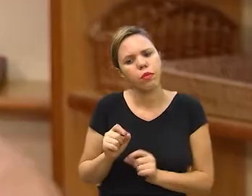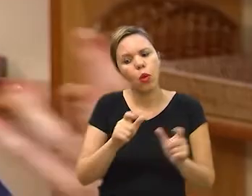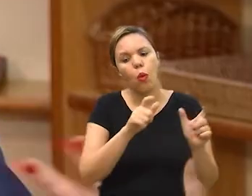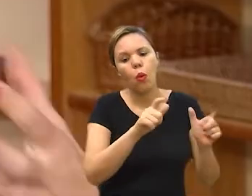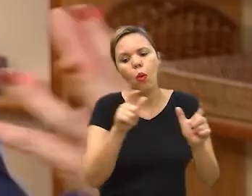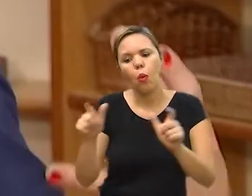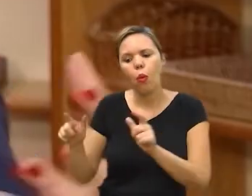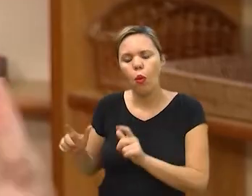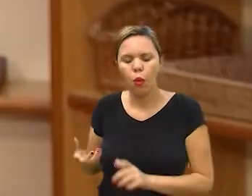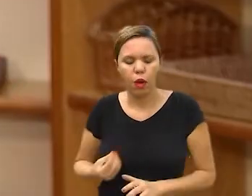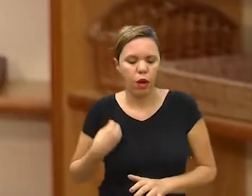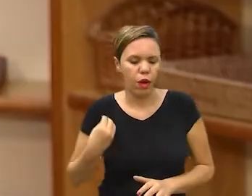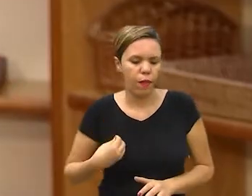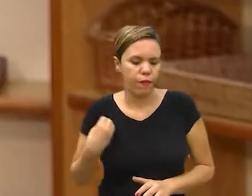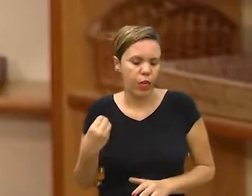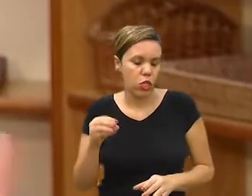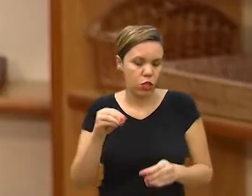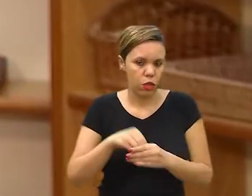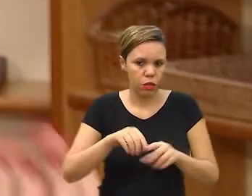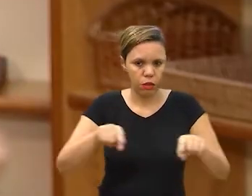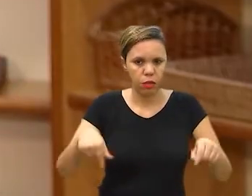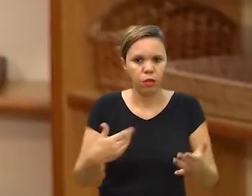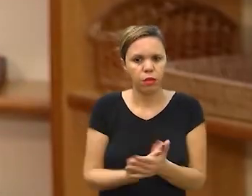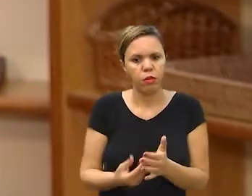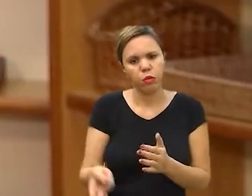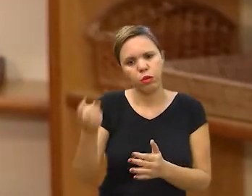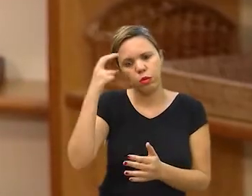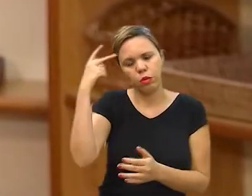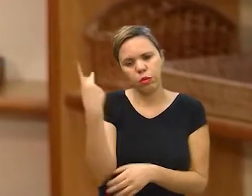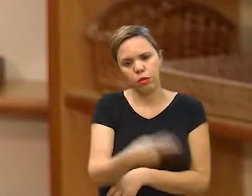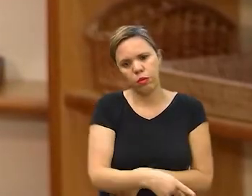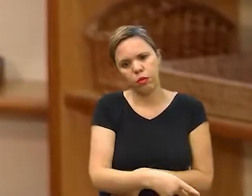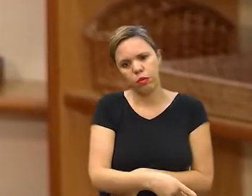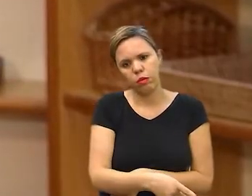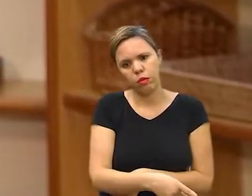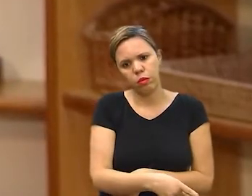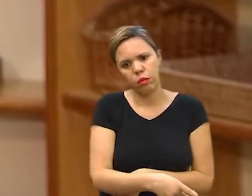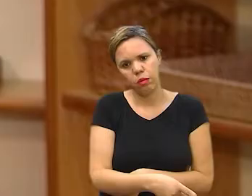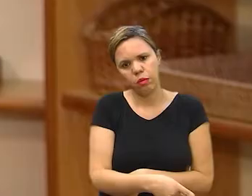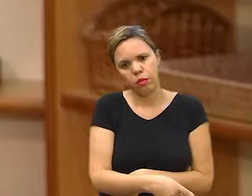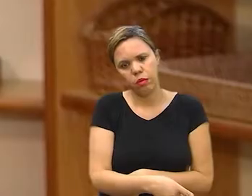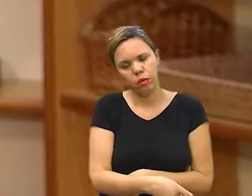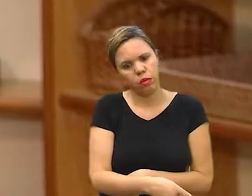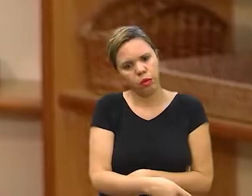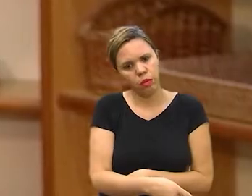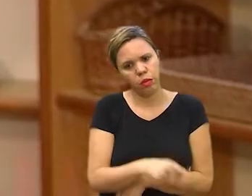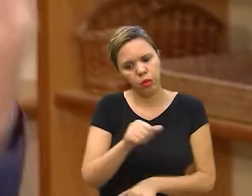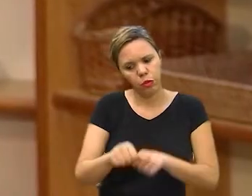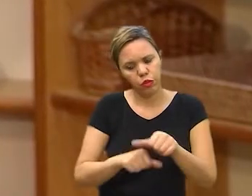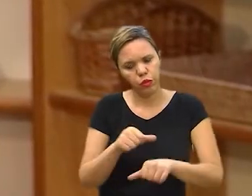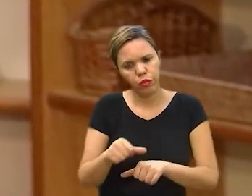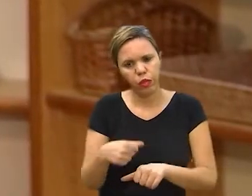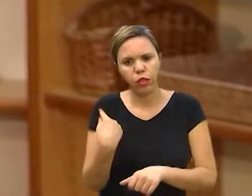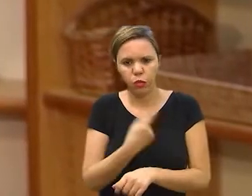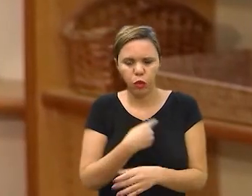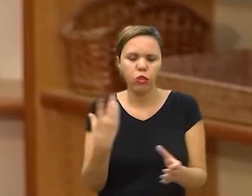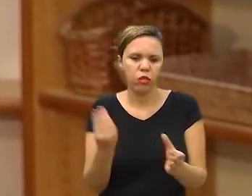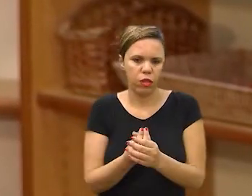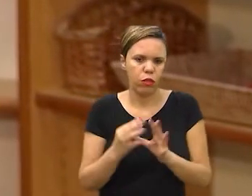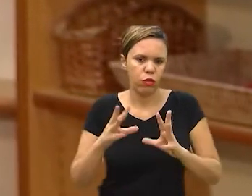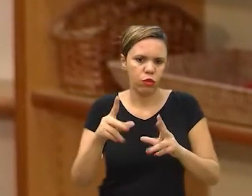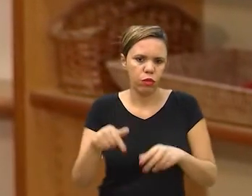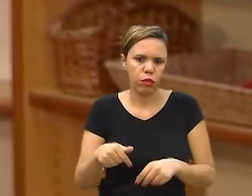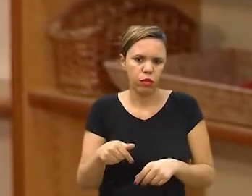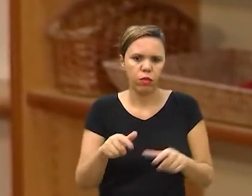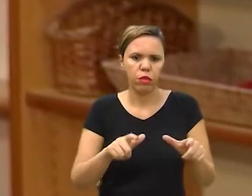ambiente externo, não só dentro da sala de aula, que traz a cultura dela, a cultura sempre modifica, né? Então a gente pode inserir tudo isso dentro